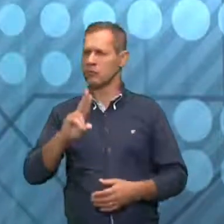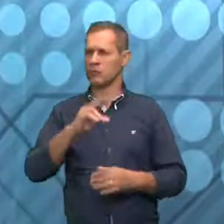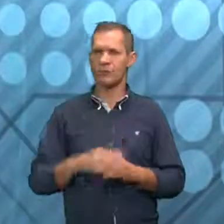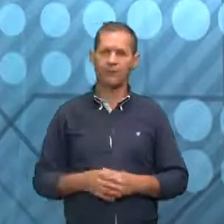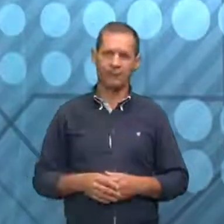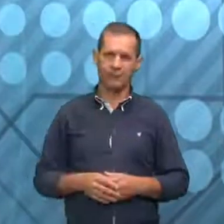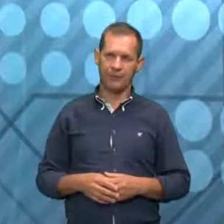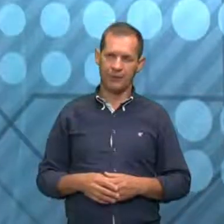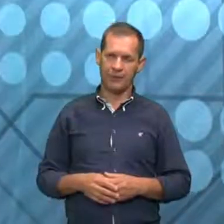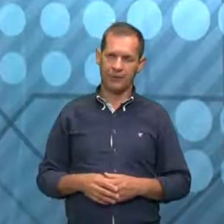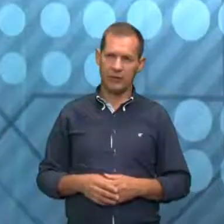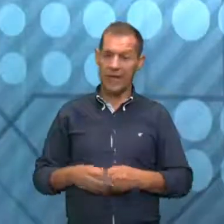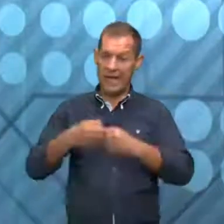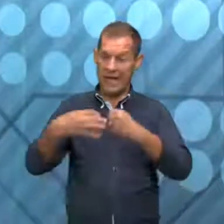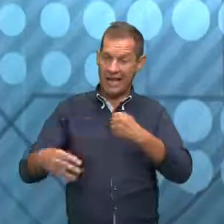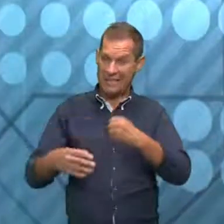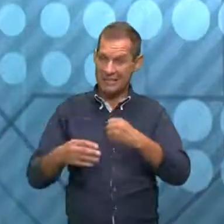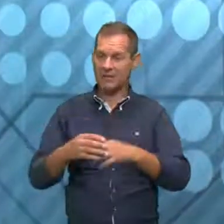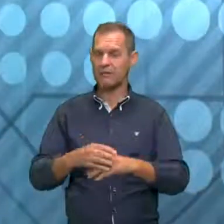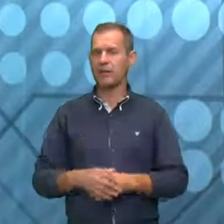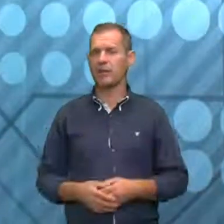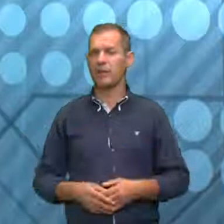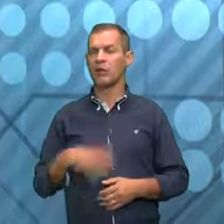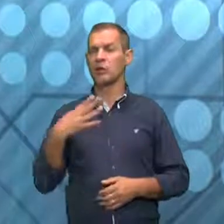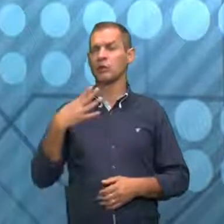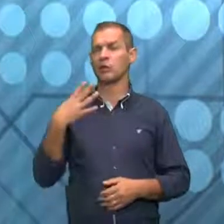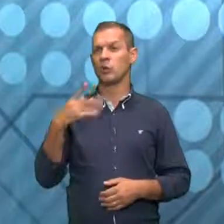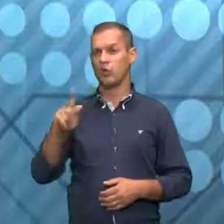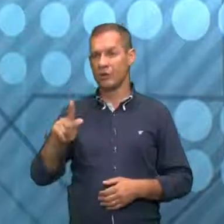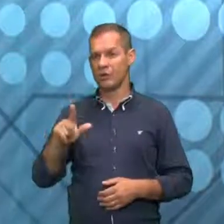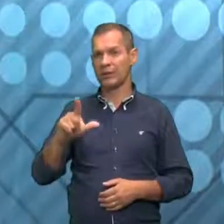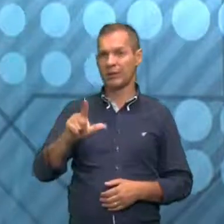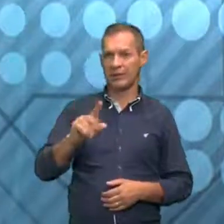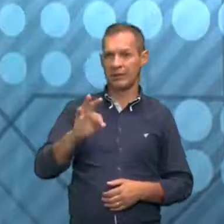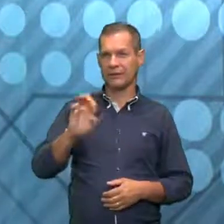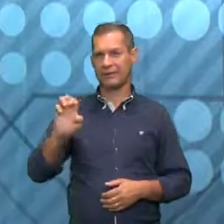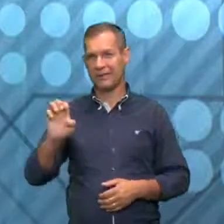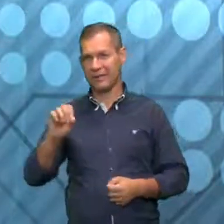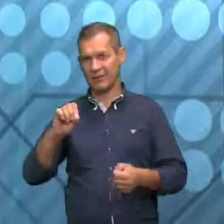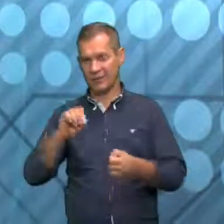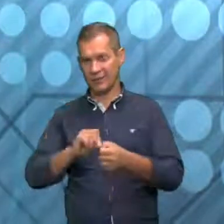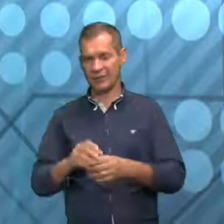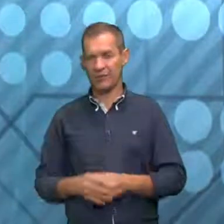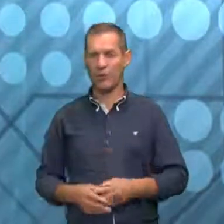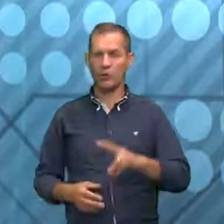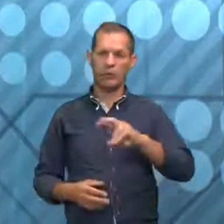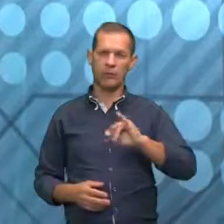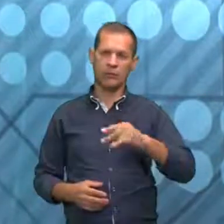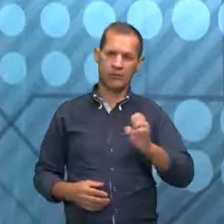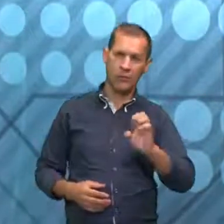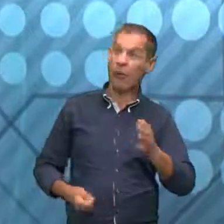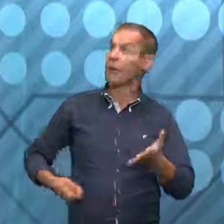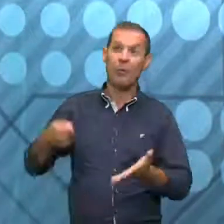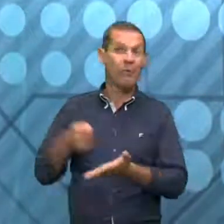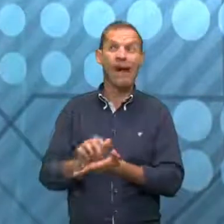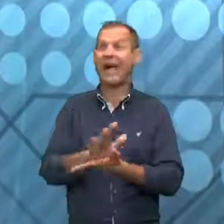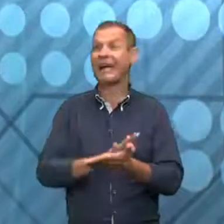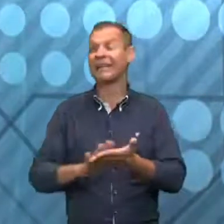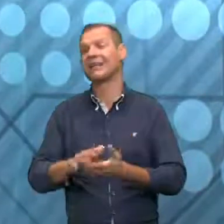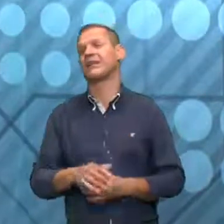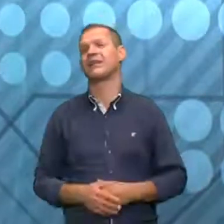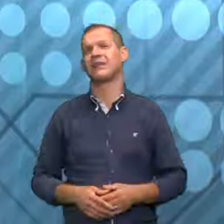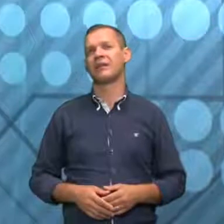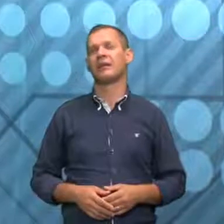utilizasse a rede de transmissão do 4G LTE para fazer uma chamada VoIP. E melhor, você não paga nada por